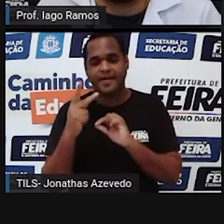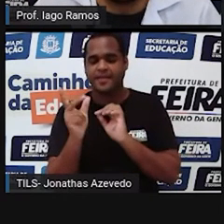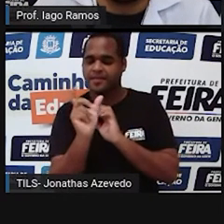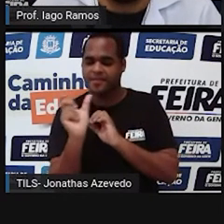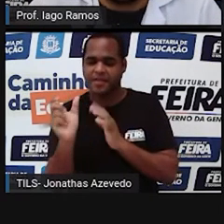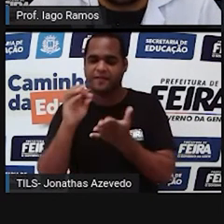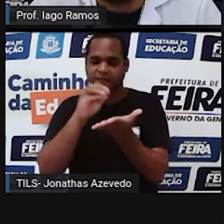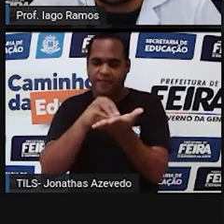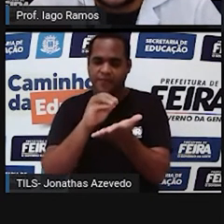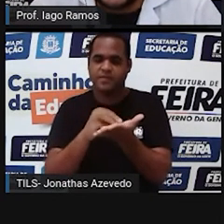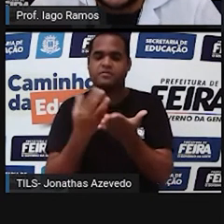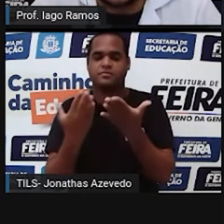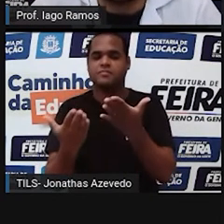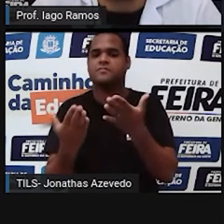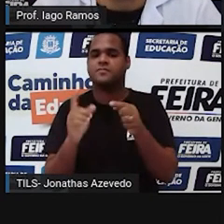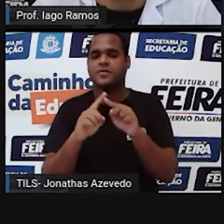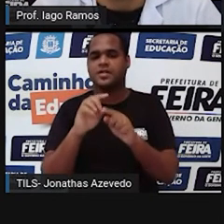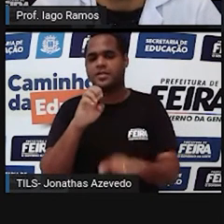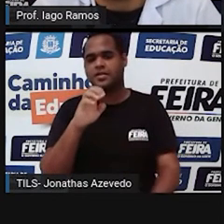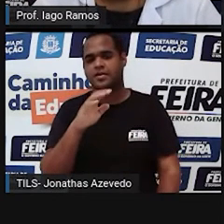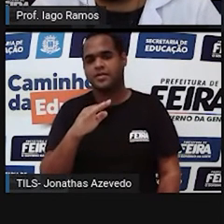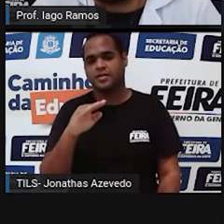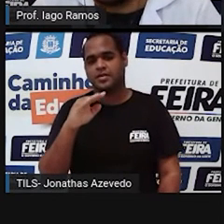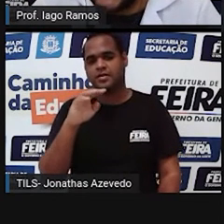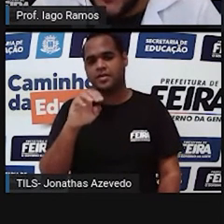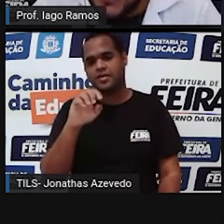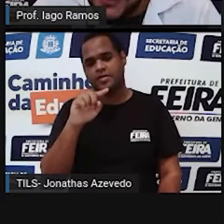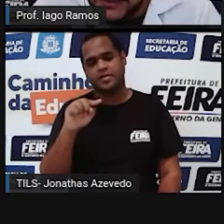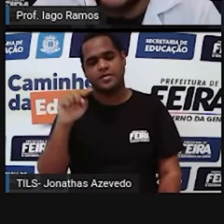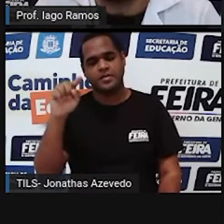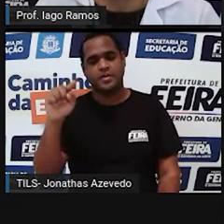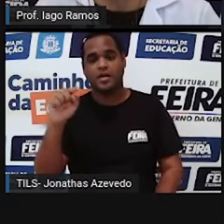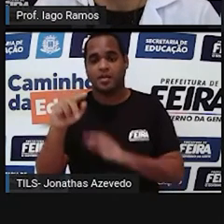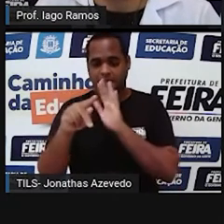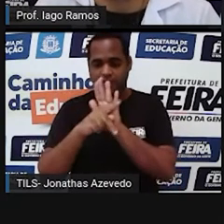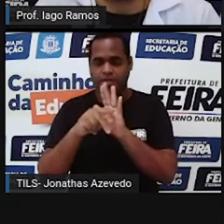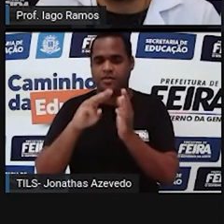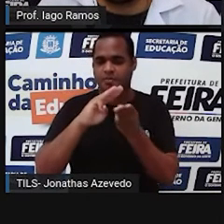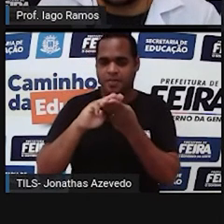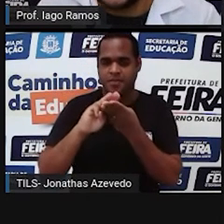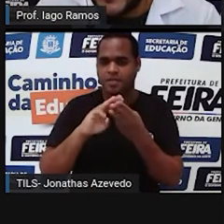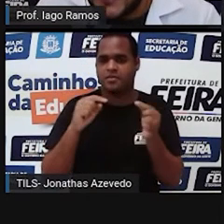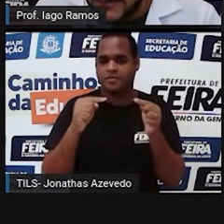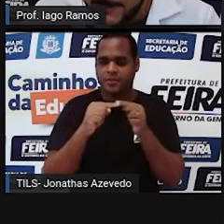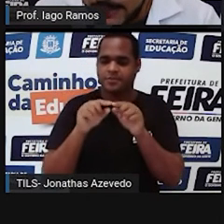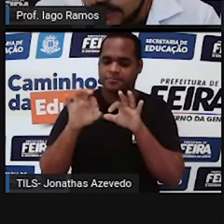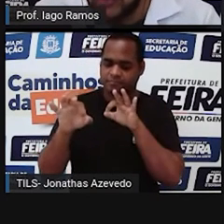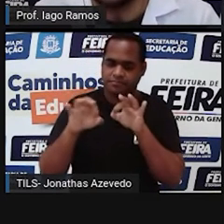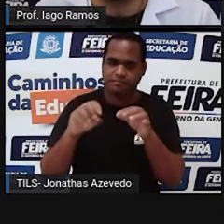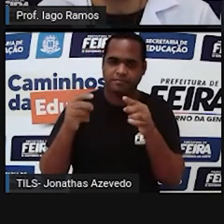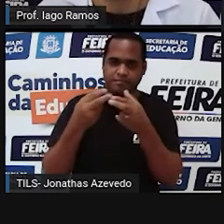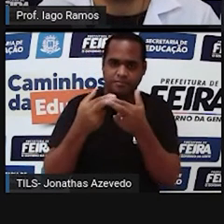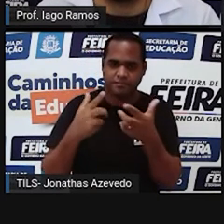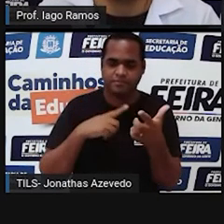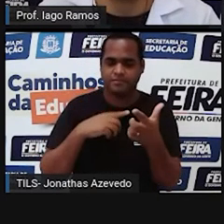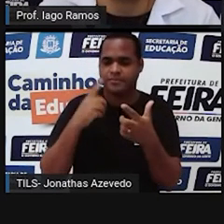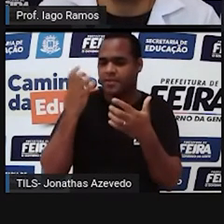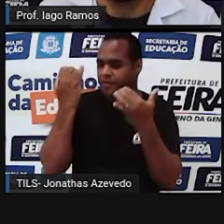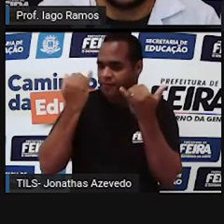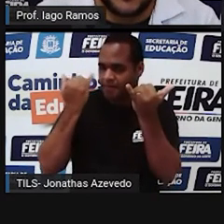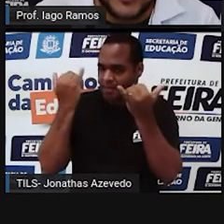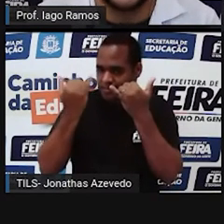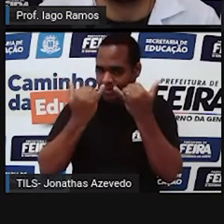faltam é essa, ó. A estatística é a parte da matemática que faz o tratamento